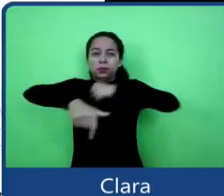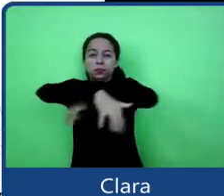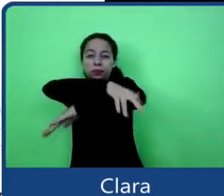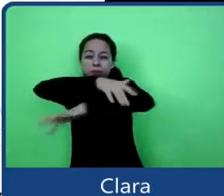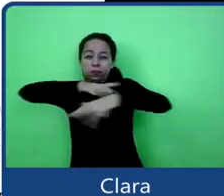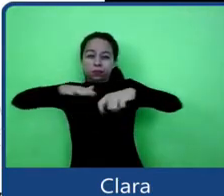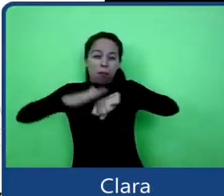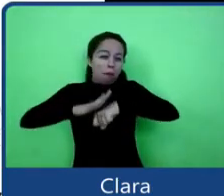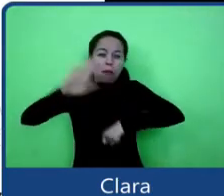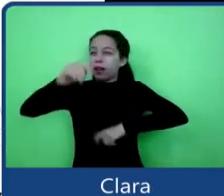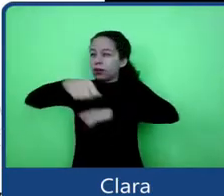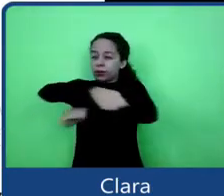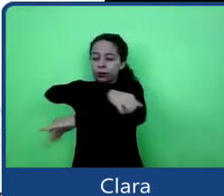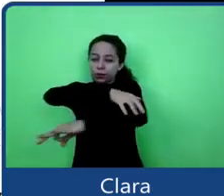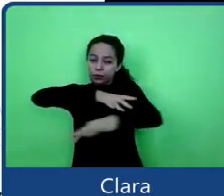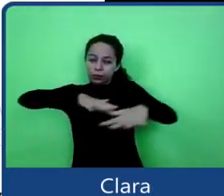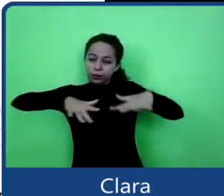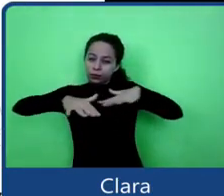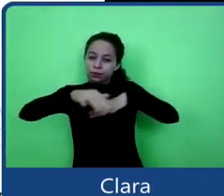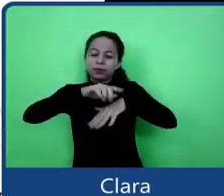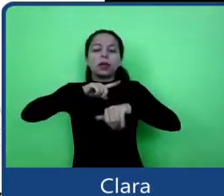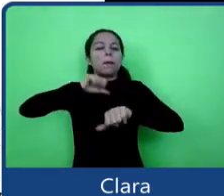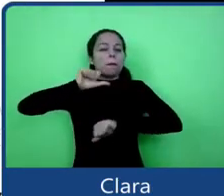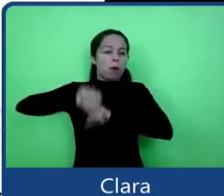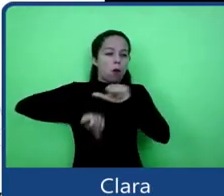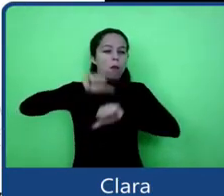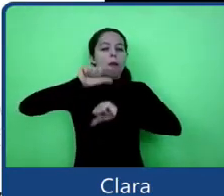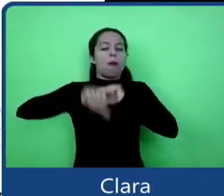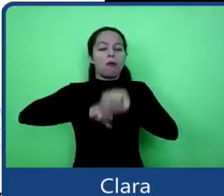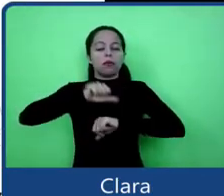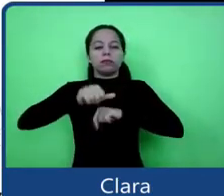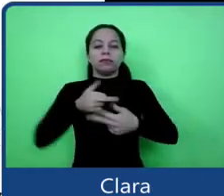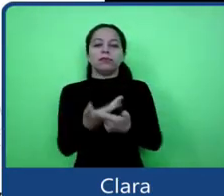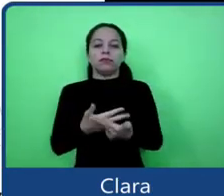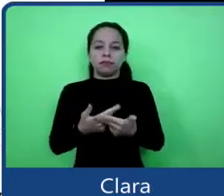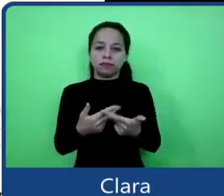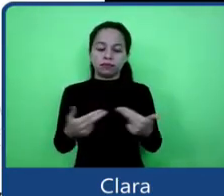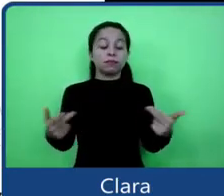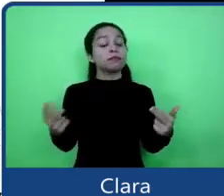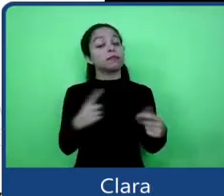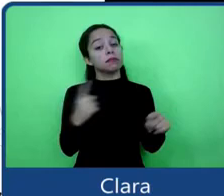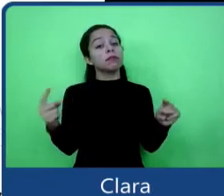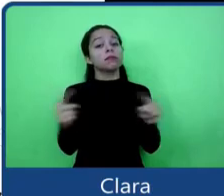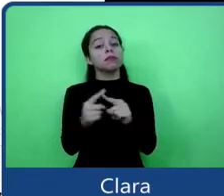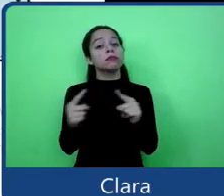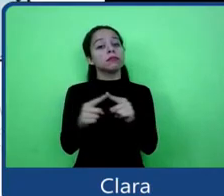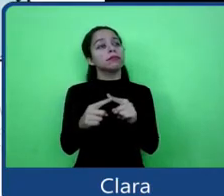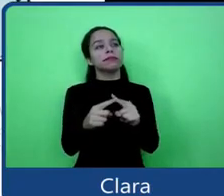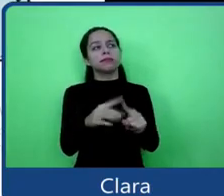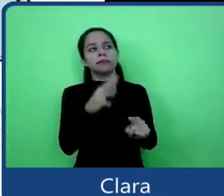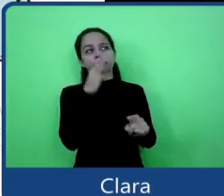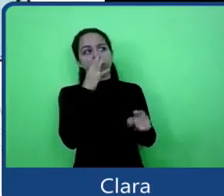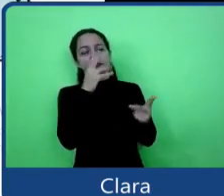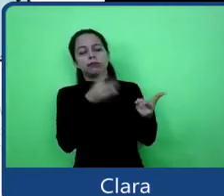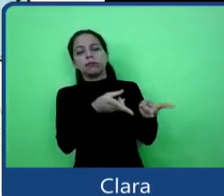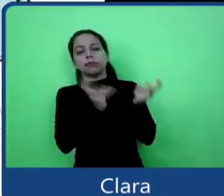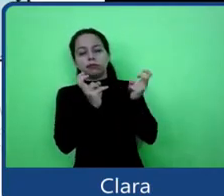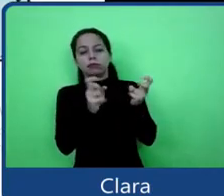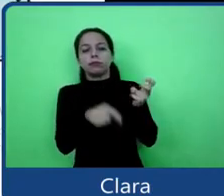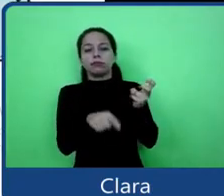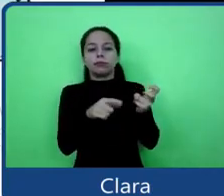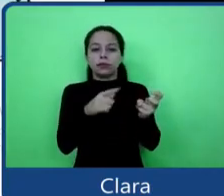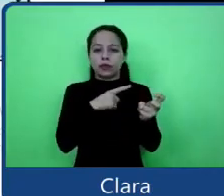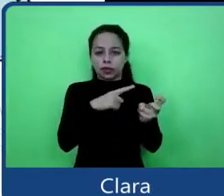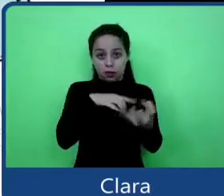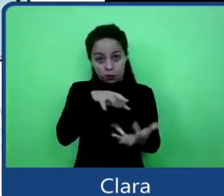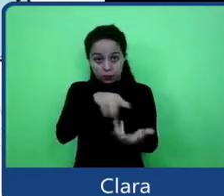que confirmam, né, ou que estão coerentes com essa percepção de que a temperatura média do planeta está aumentando, né?